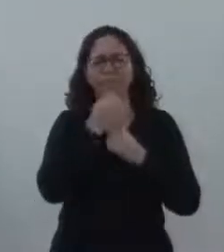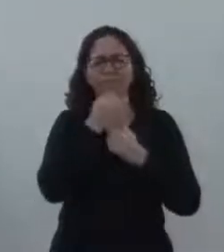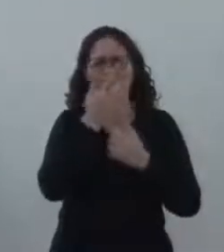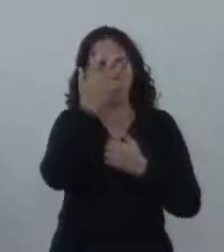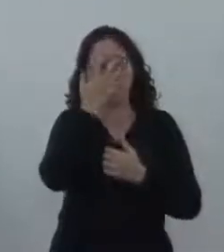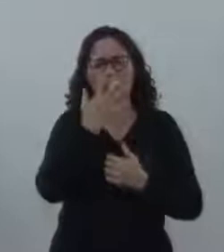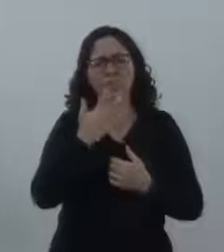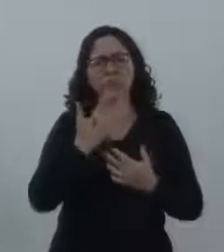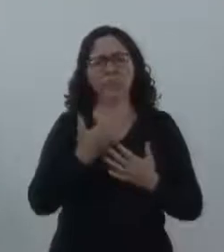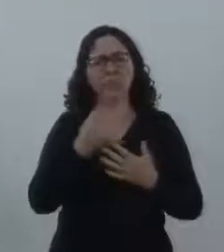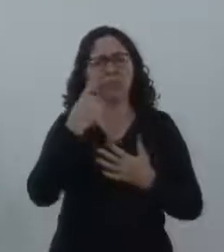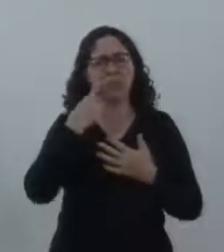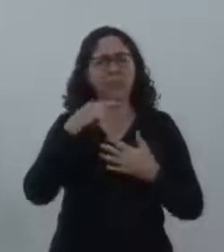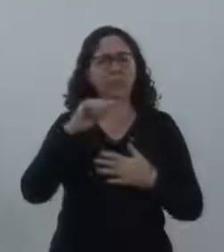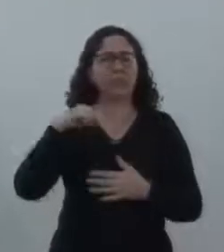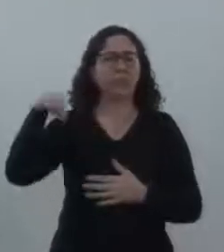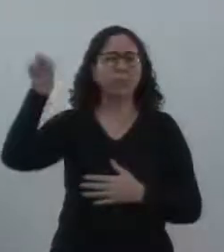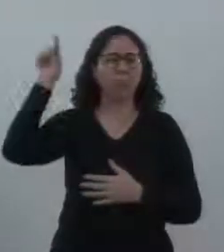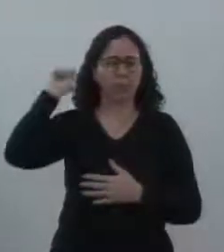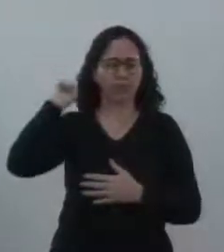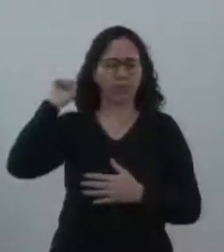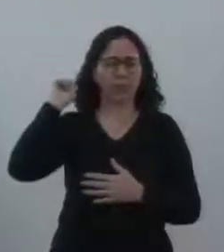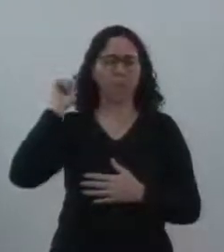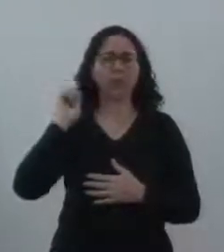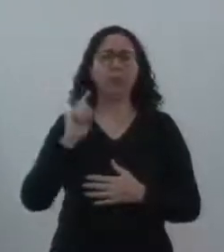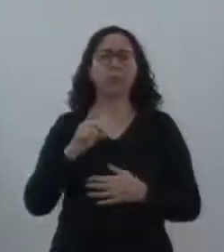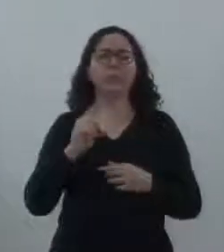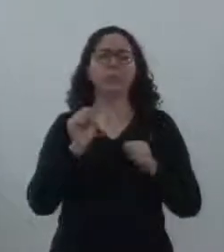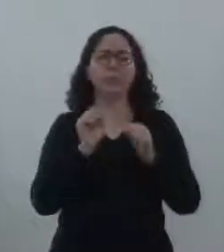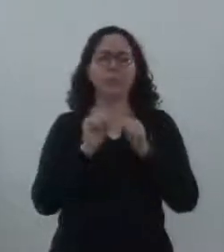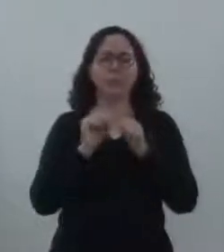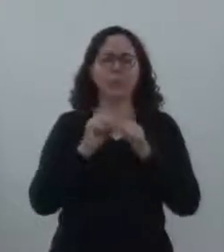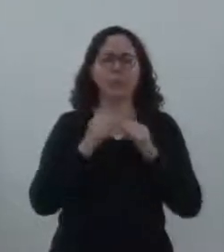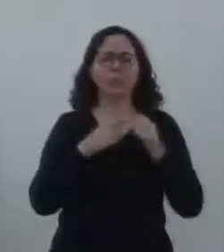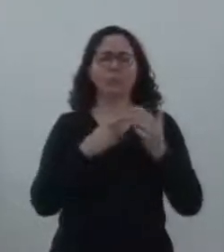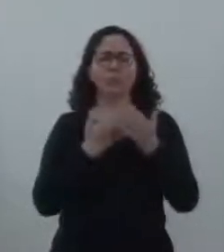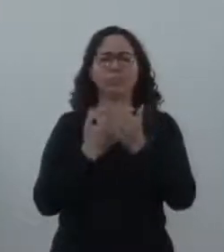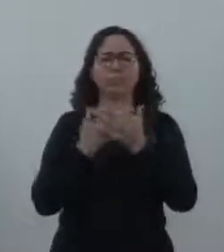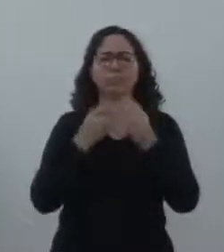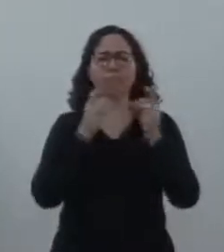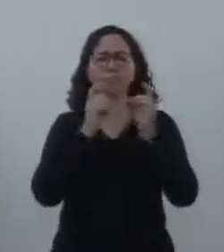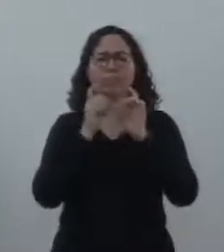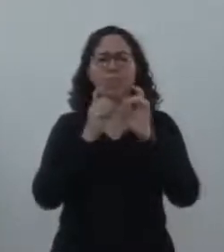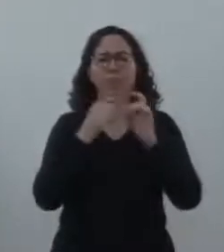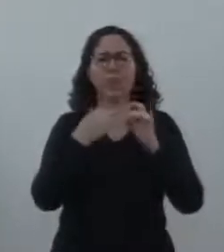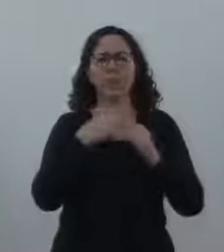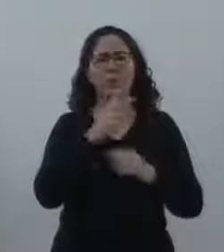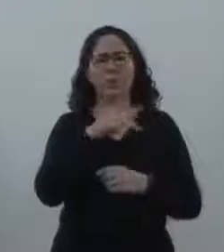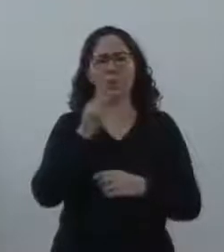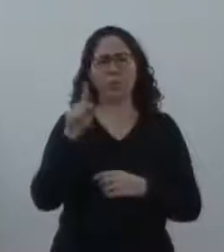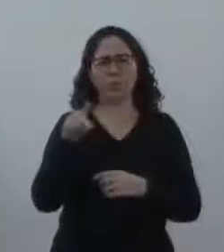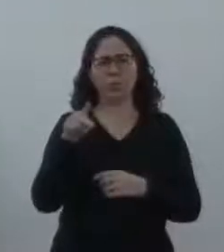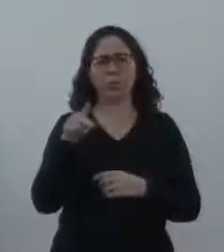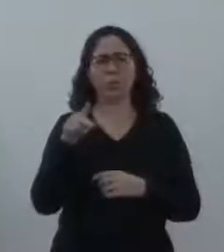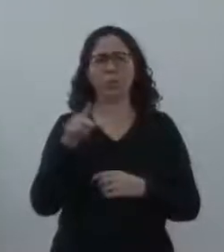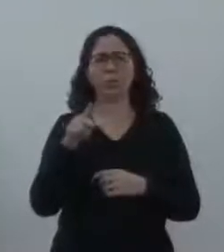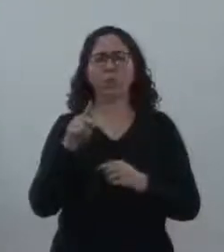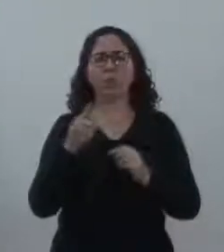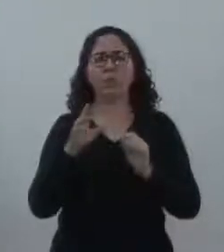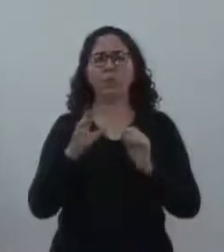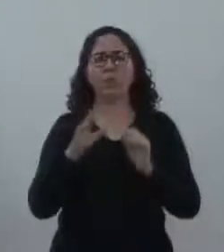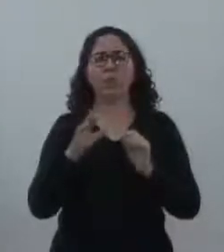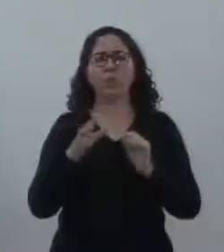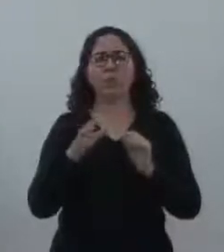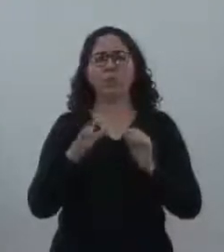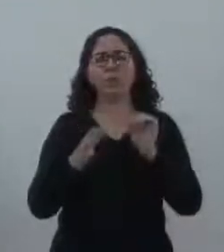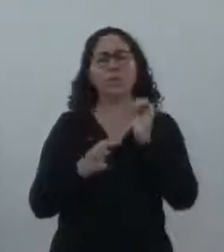séria. Semana passada nós tivemos fazendo um estudo de caso, eu dou aula de equipamento de combate a incêndio, e